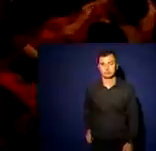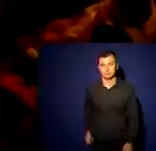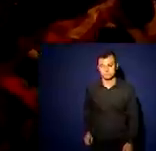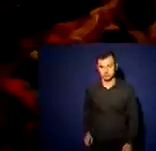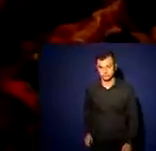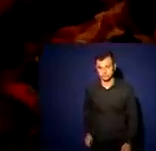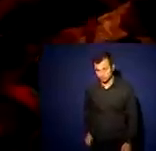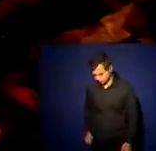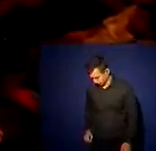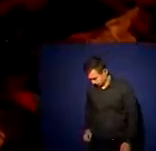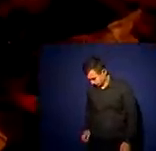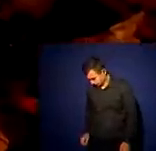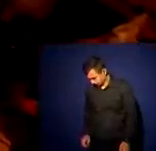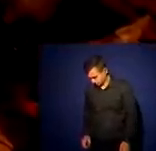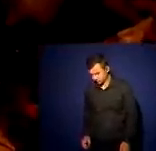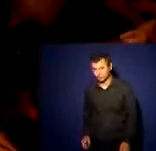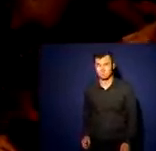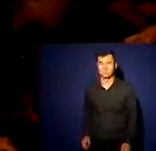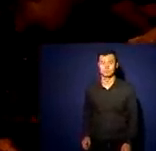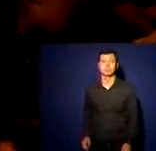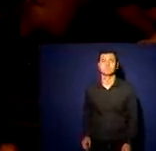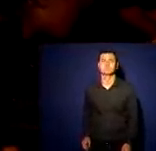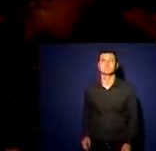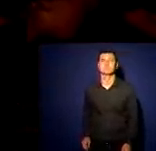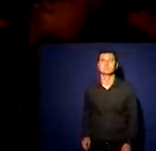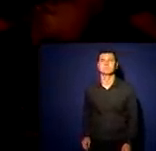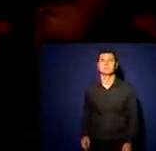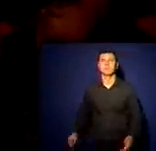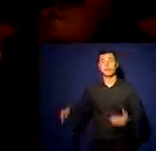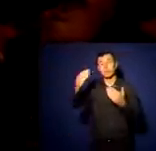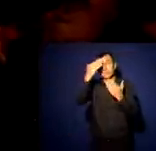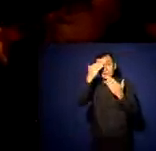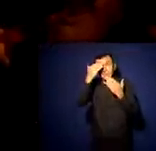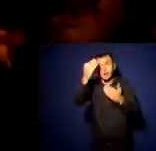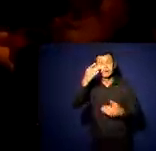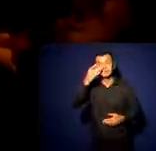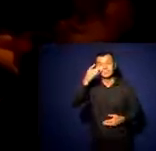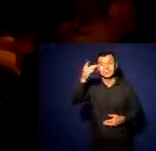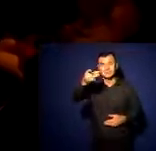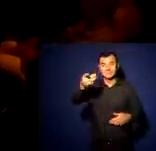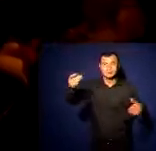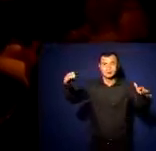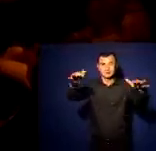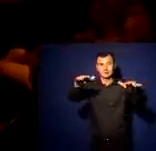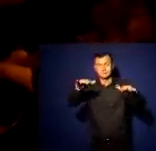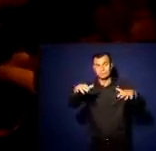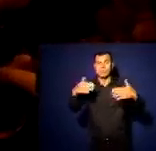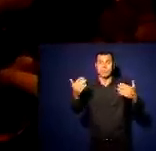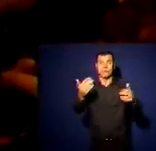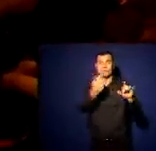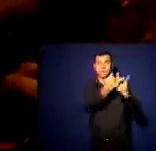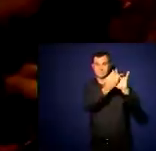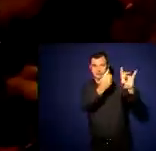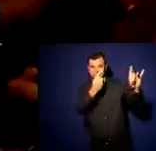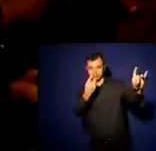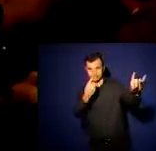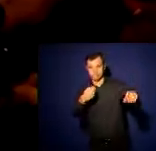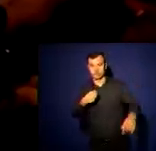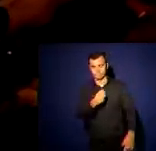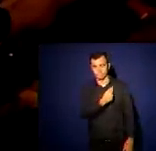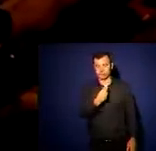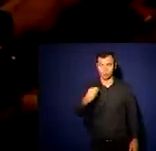Obrigada pela presença de vocês aqui e quem tá online nos assistindo para quem não me conhece eu sou Marta leonardes